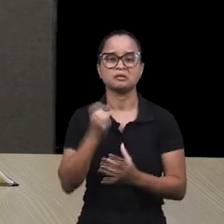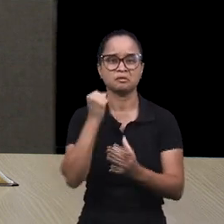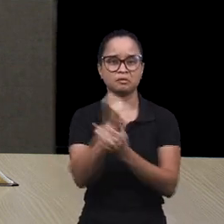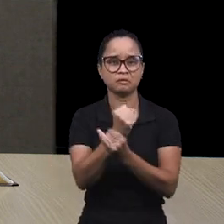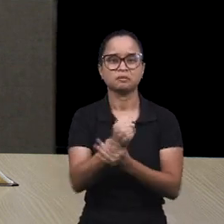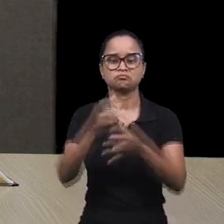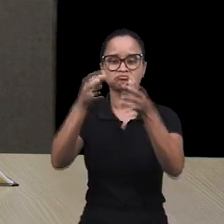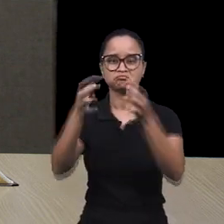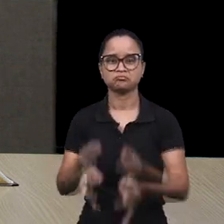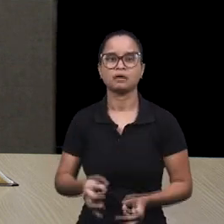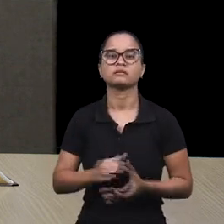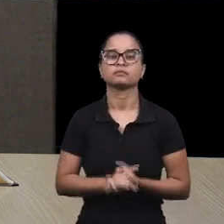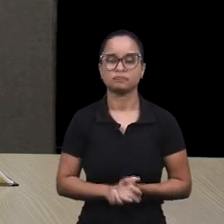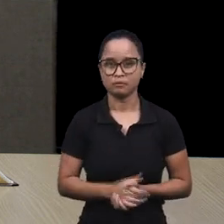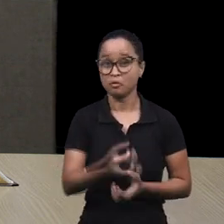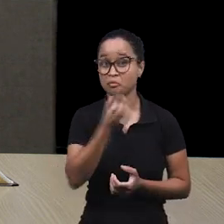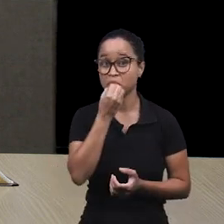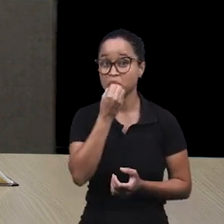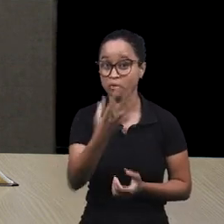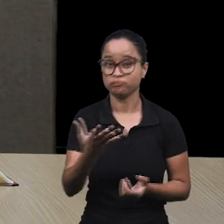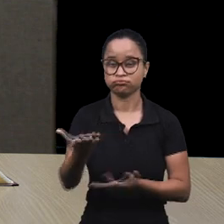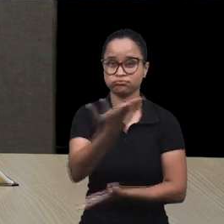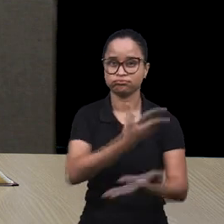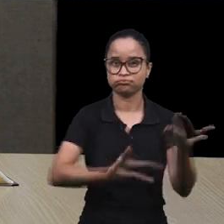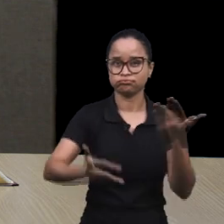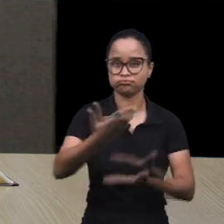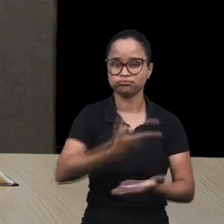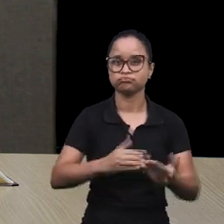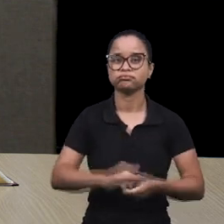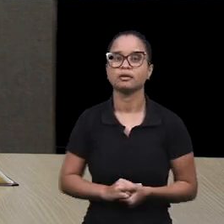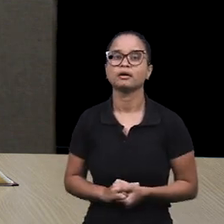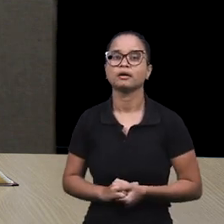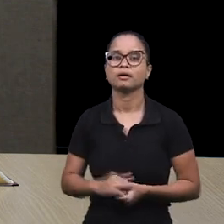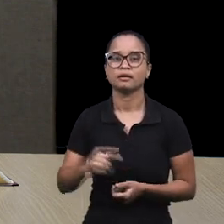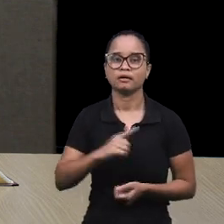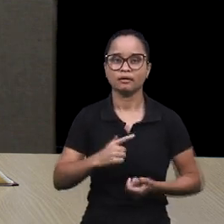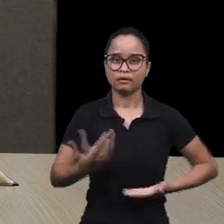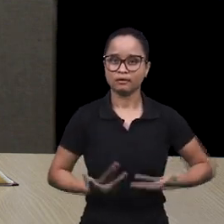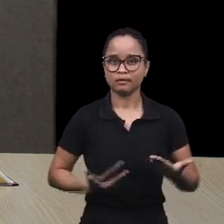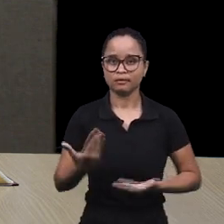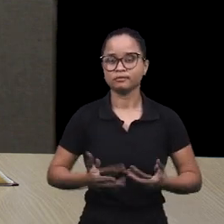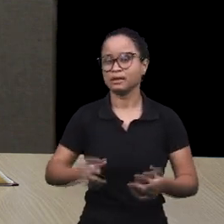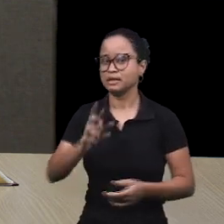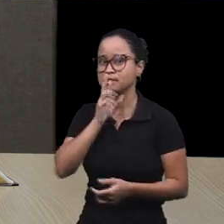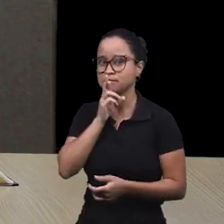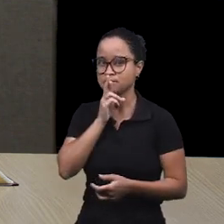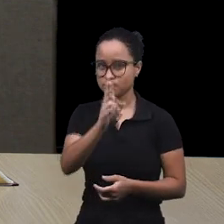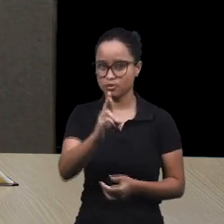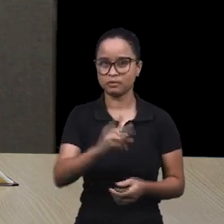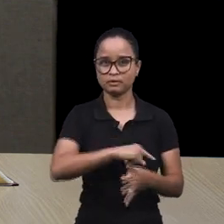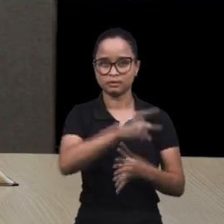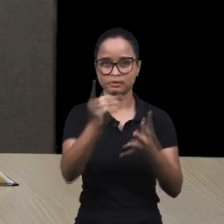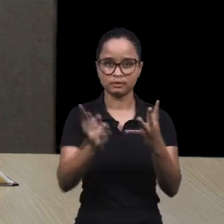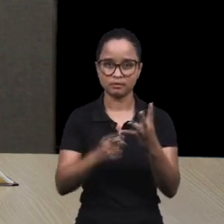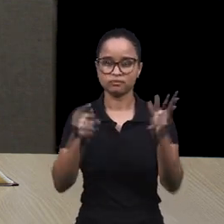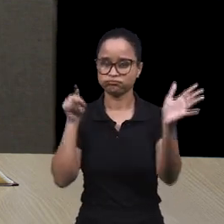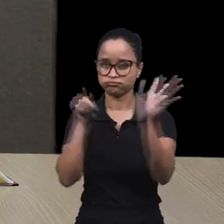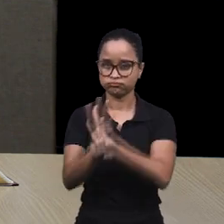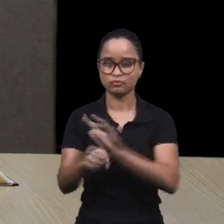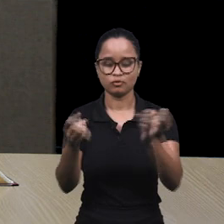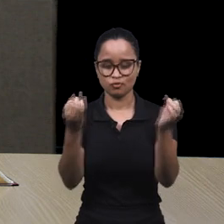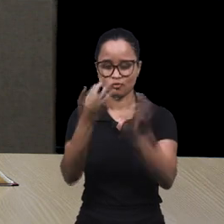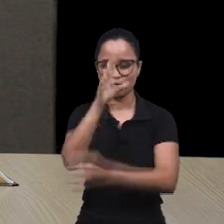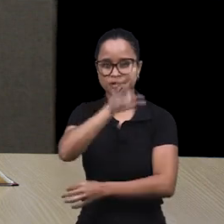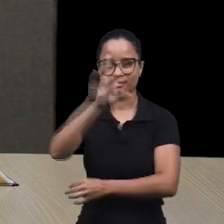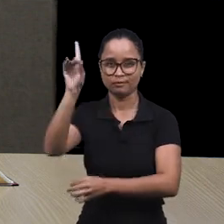muito segura e correta. Muito bem a participação de ambos os nossos irmãos na resposta a esta quarta pergunta.